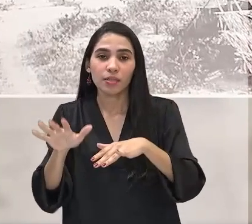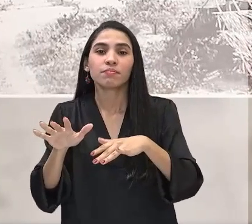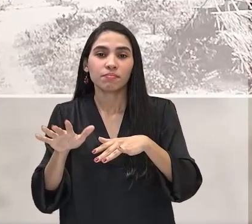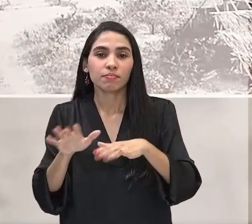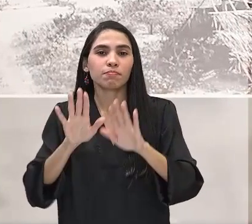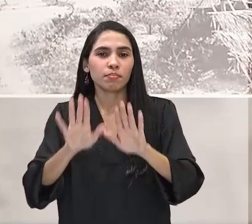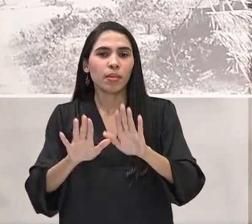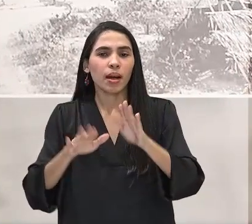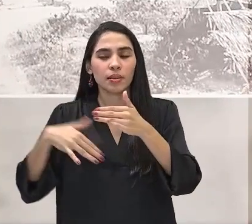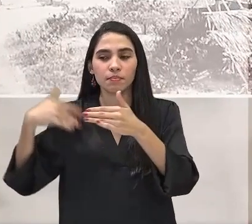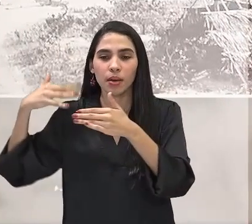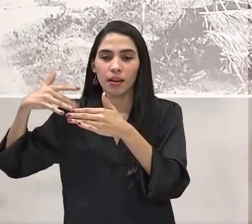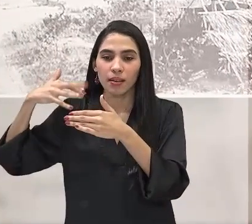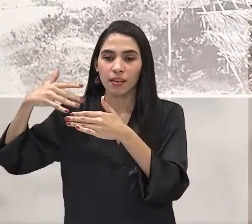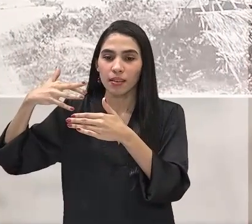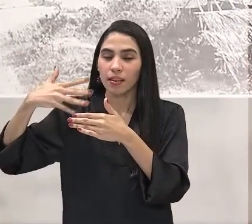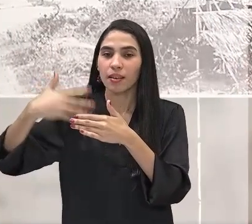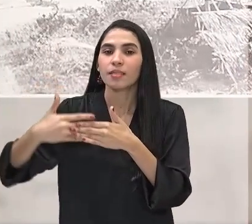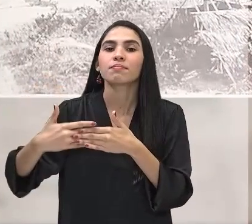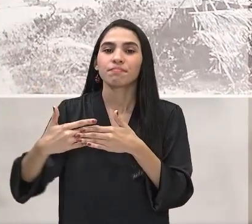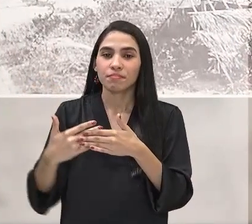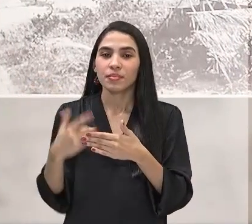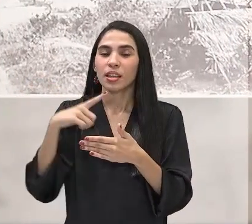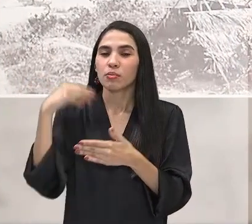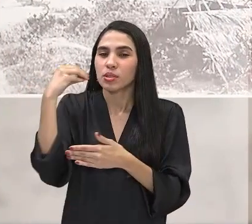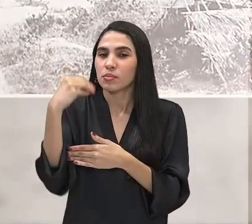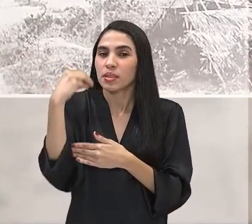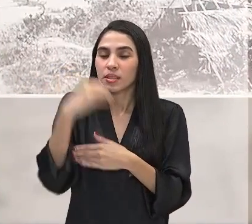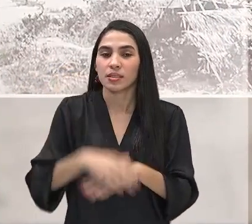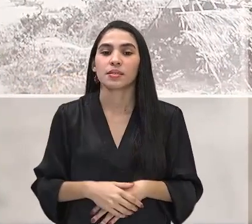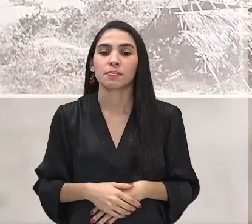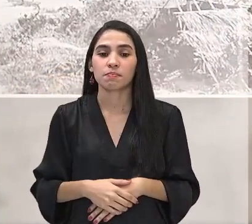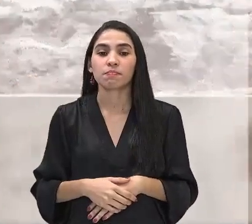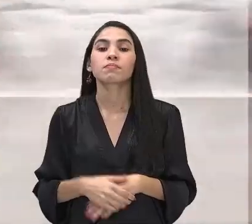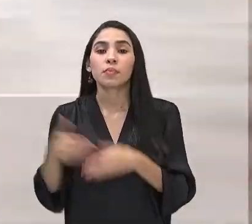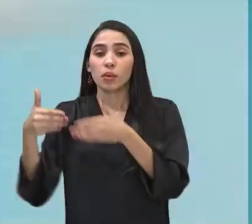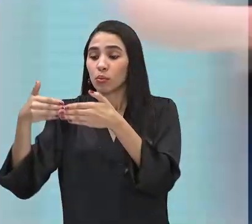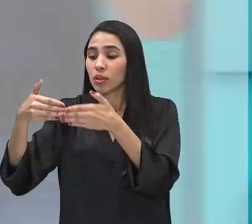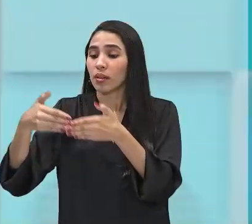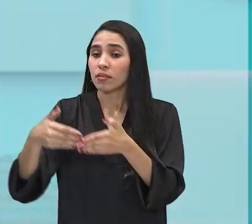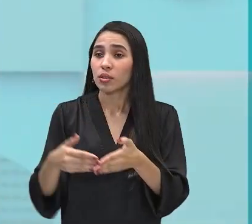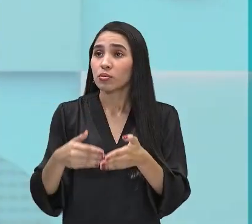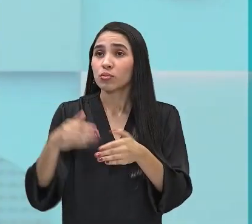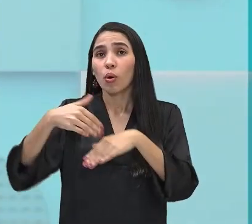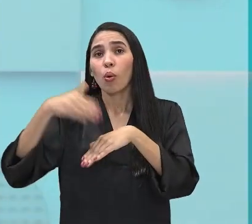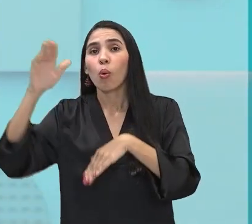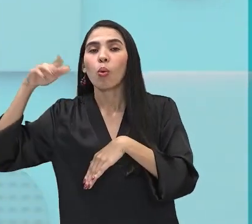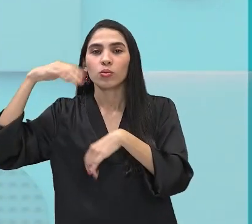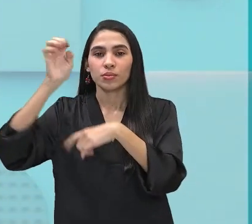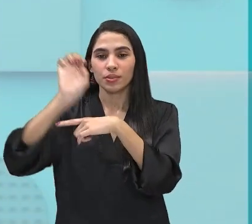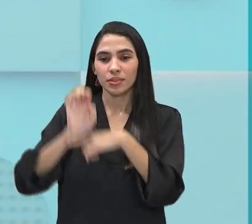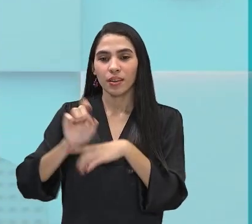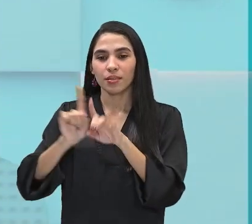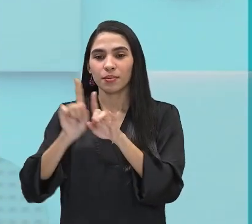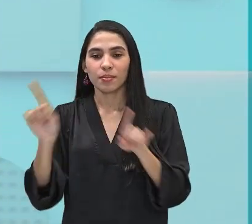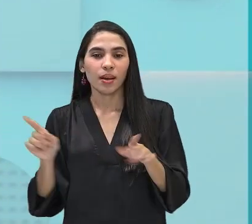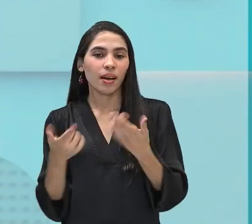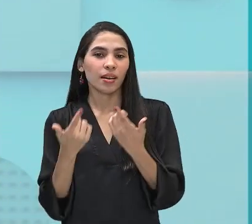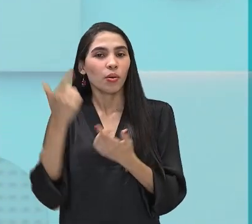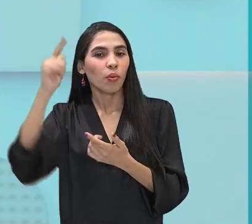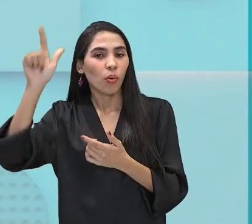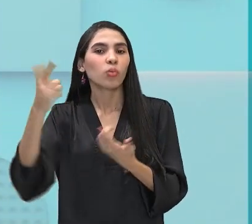sido resgatada do tráfico ilegal. O navio agora lhe trazia do Rio de Janeiro, mas antes estava em algum lugar